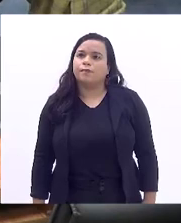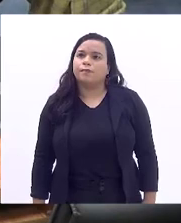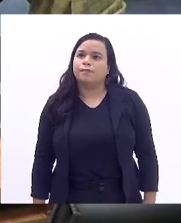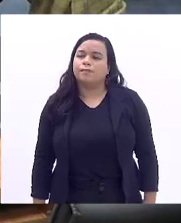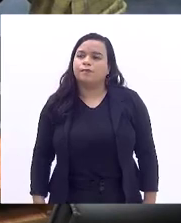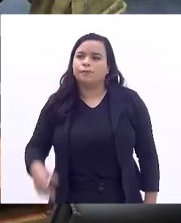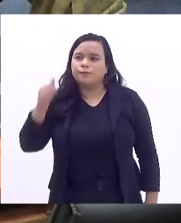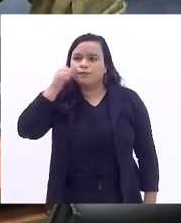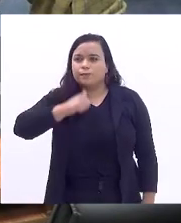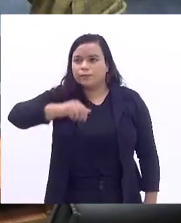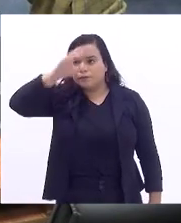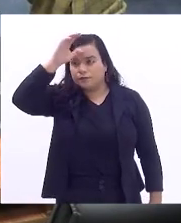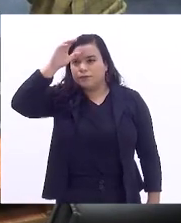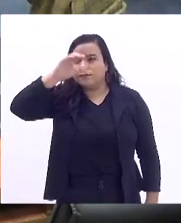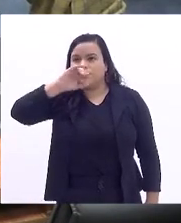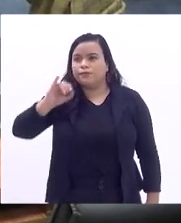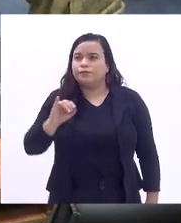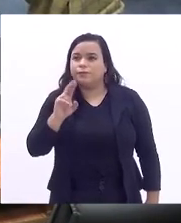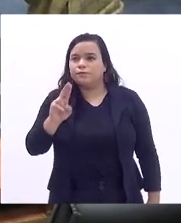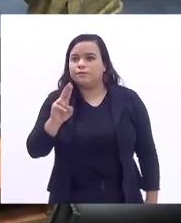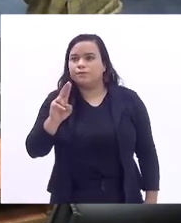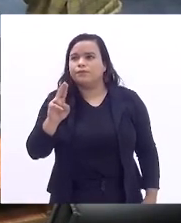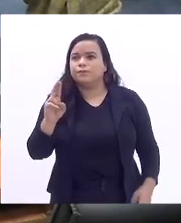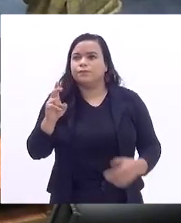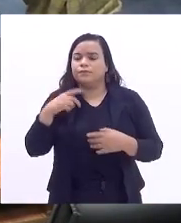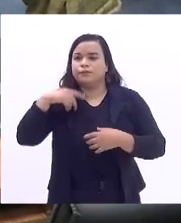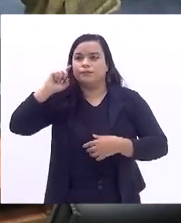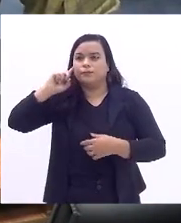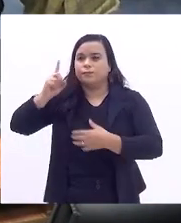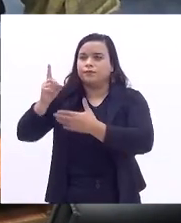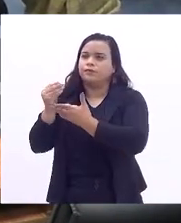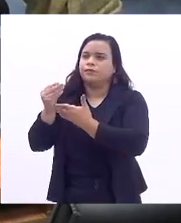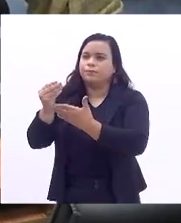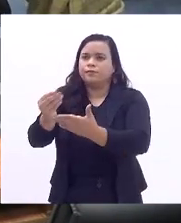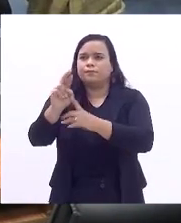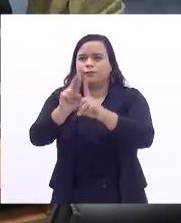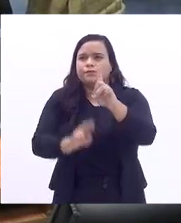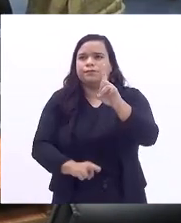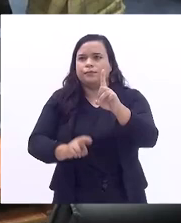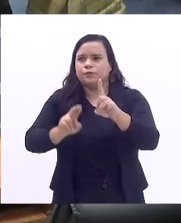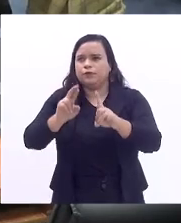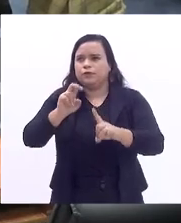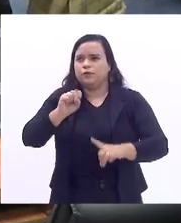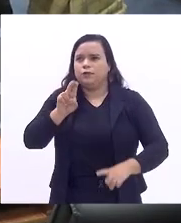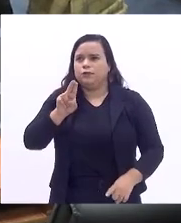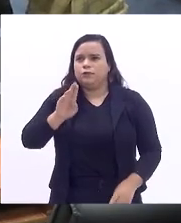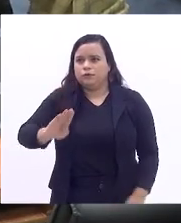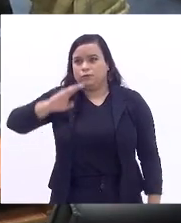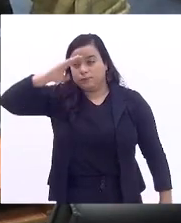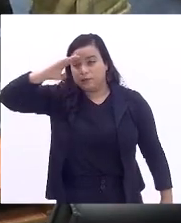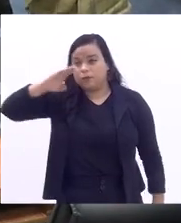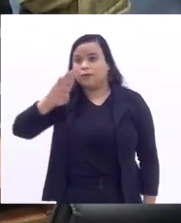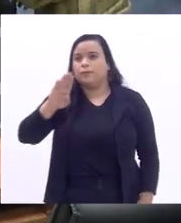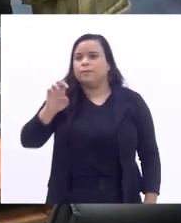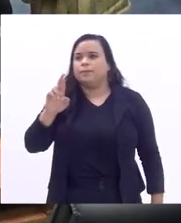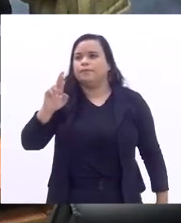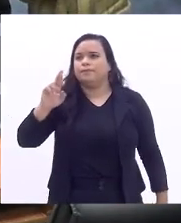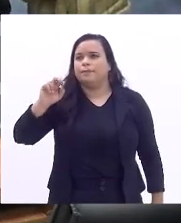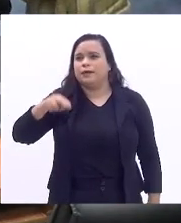o resultado da tia Ju a presidência designará relator Deputado Subtenente Bernardo